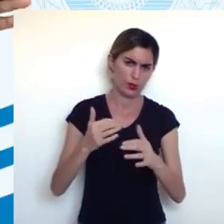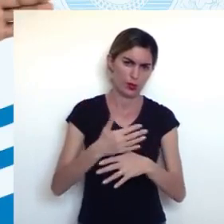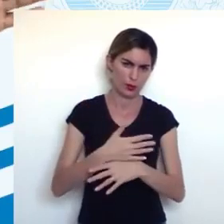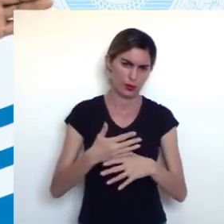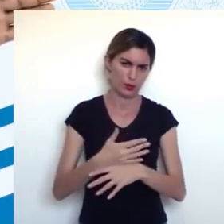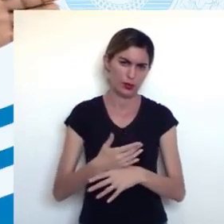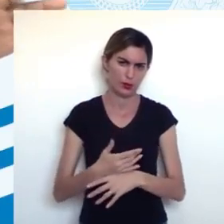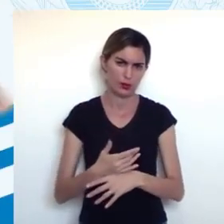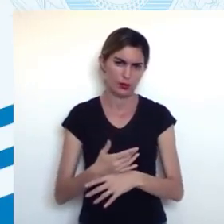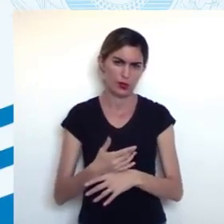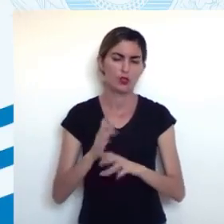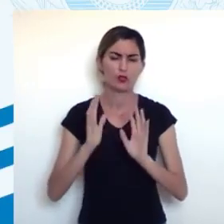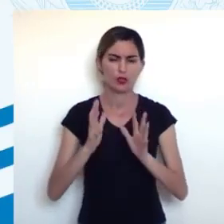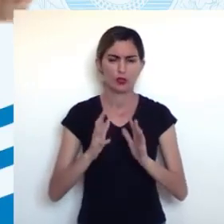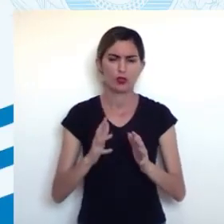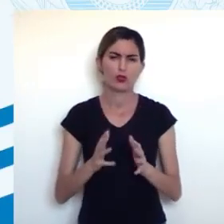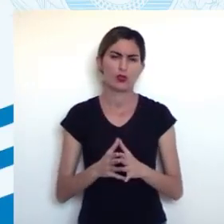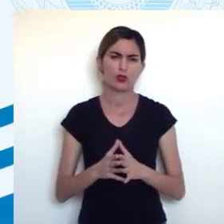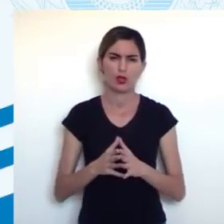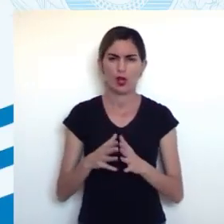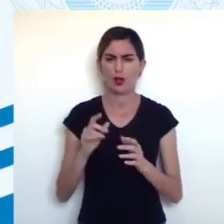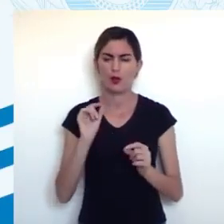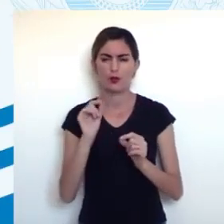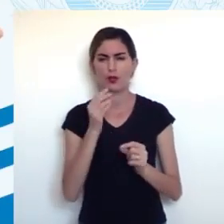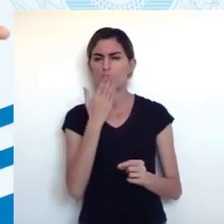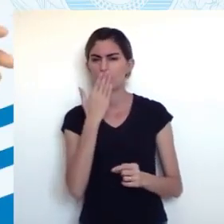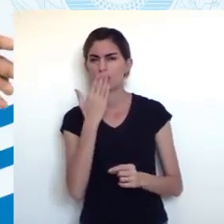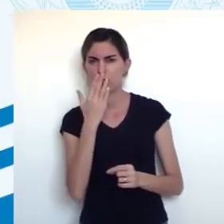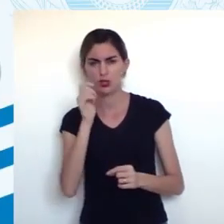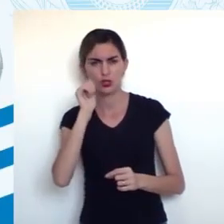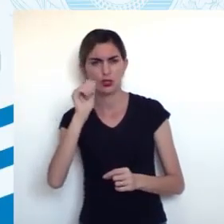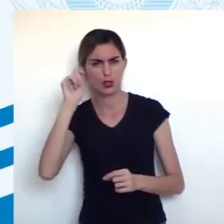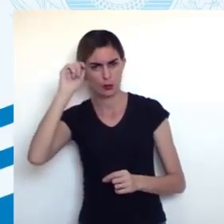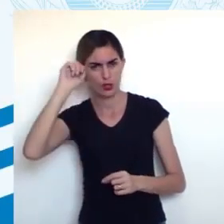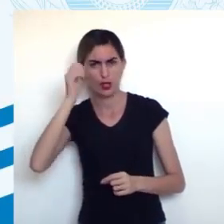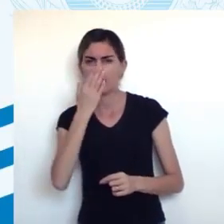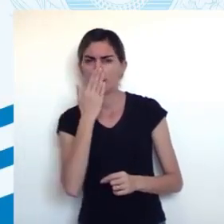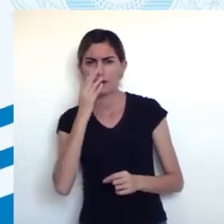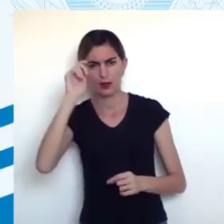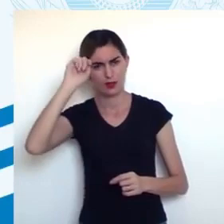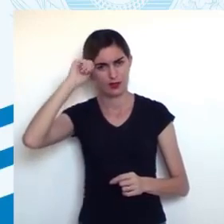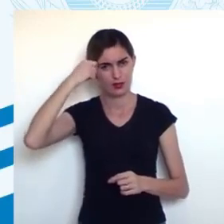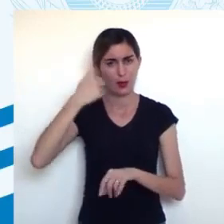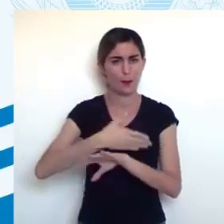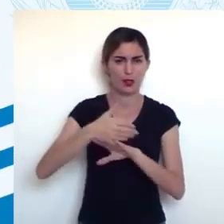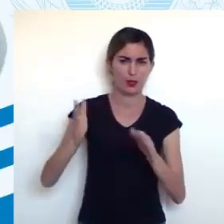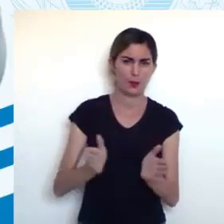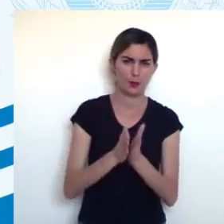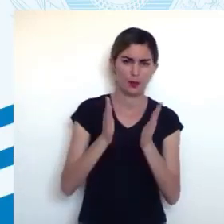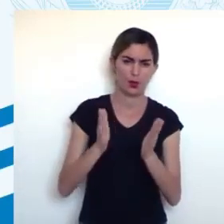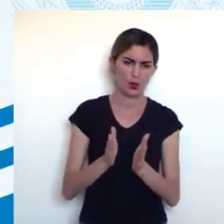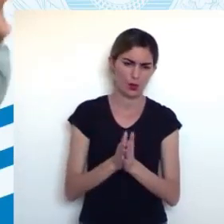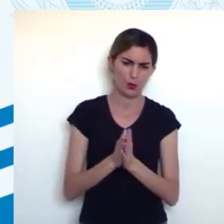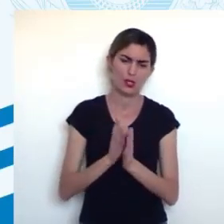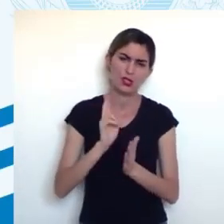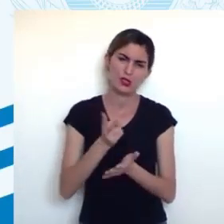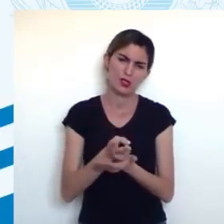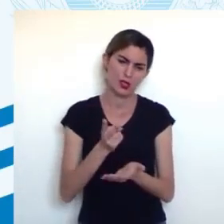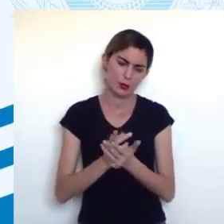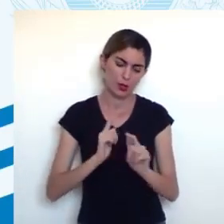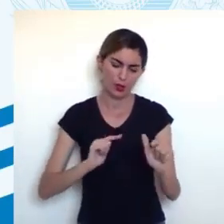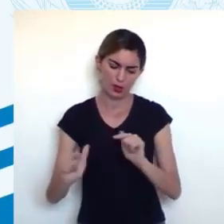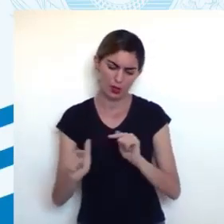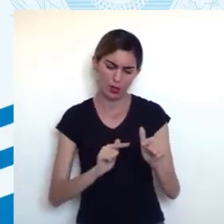rica, né? Já a mulher negra, indígena e a mulher branca, pobre, sempre tiveram